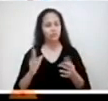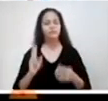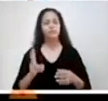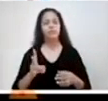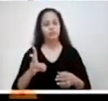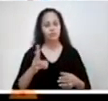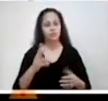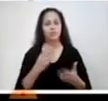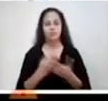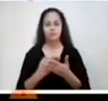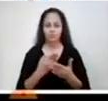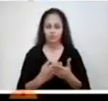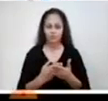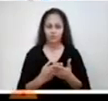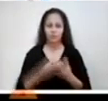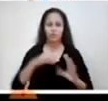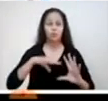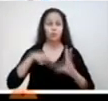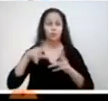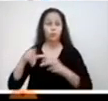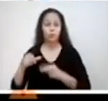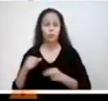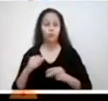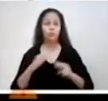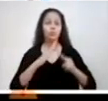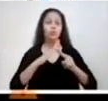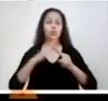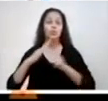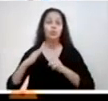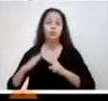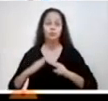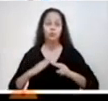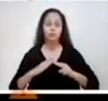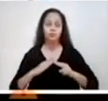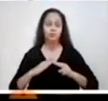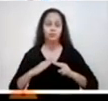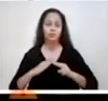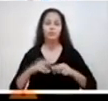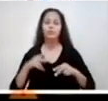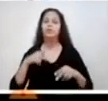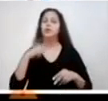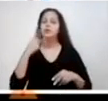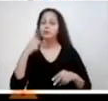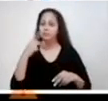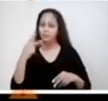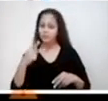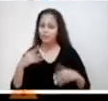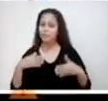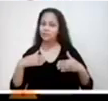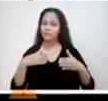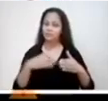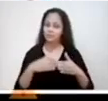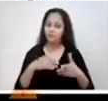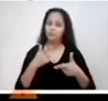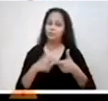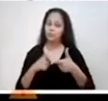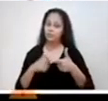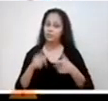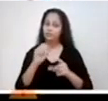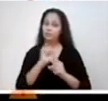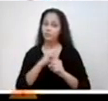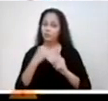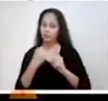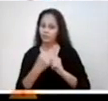vamos continuar estudando o mundo urbano, vamos falar especificamente aí de alguns